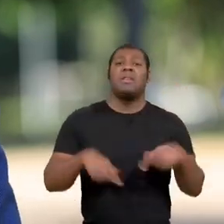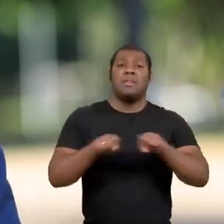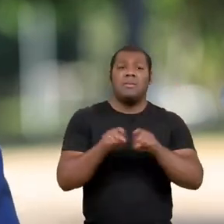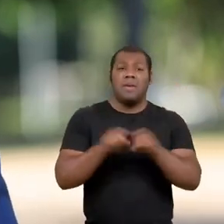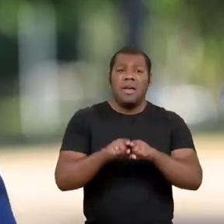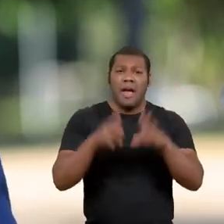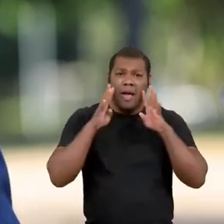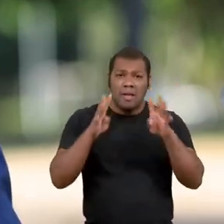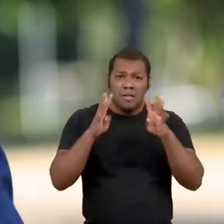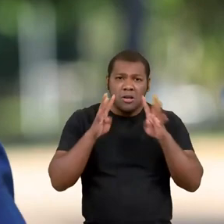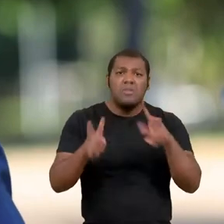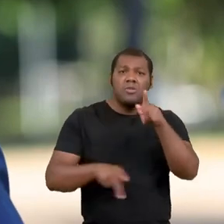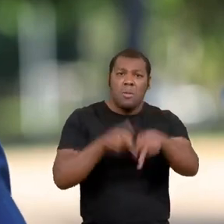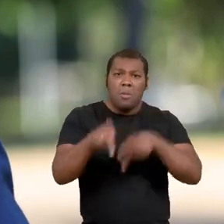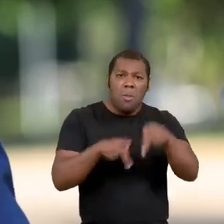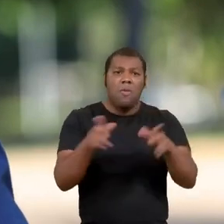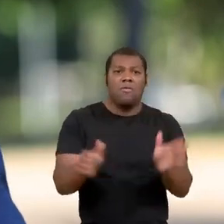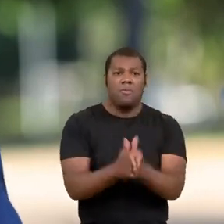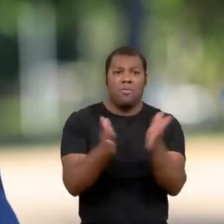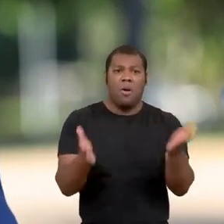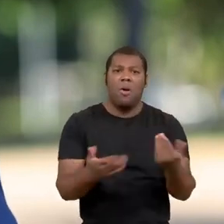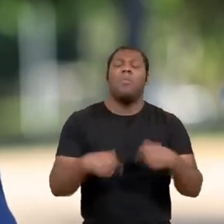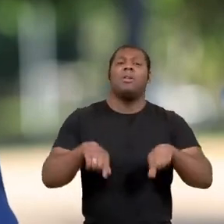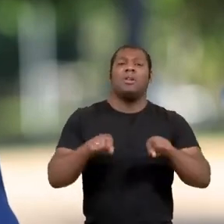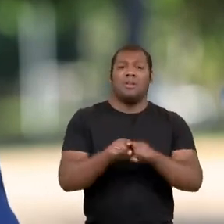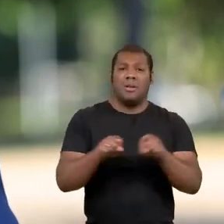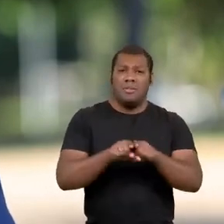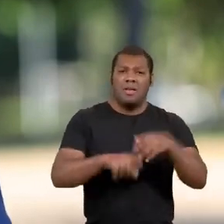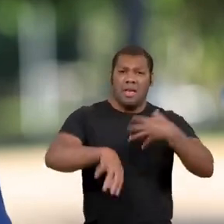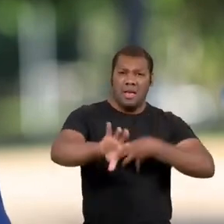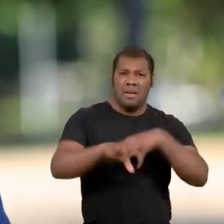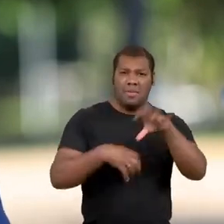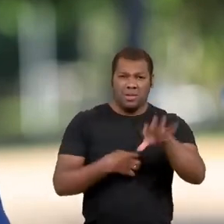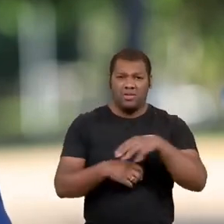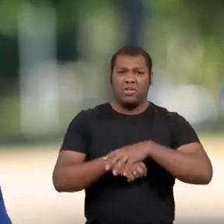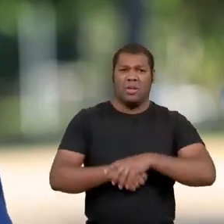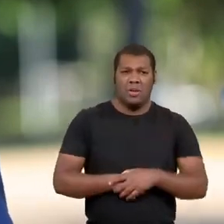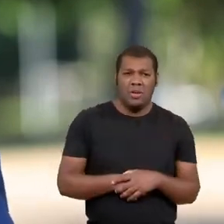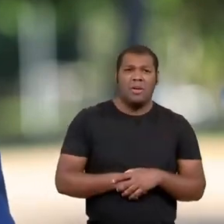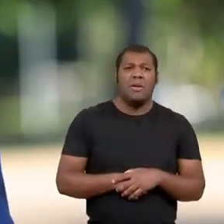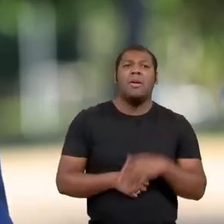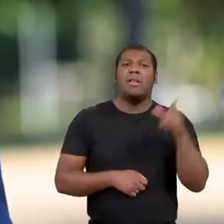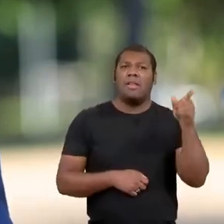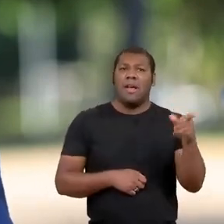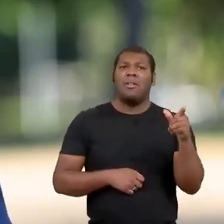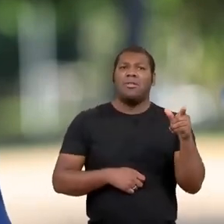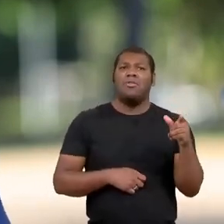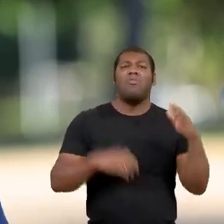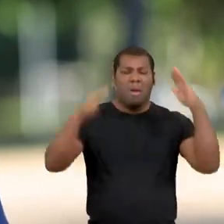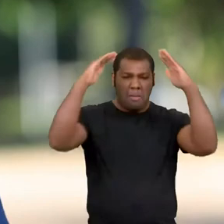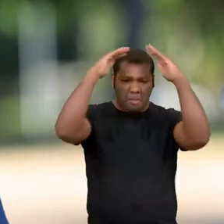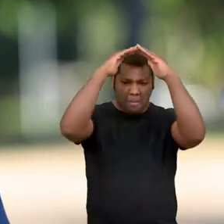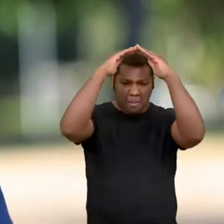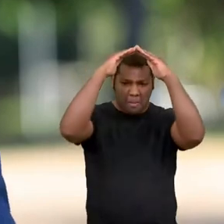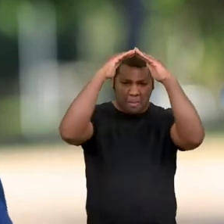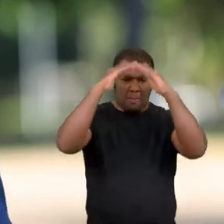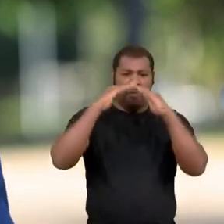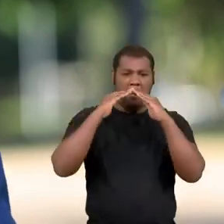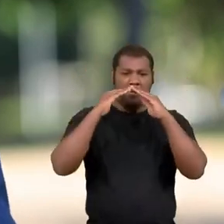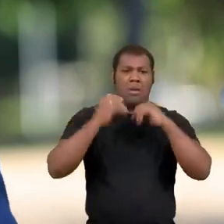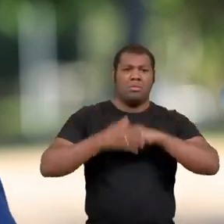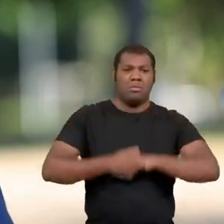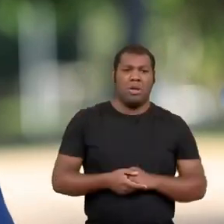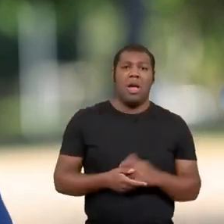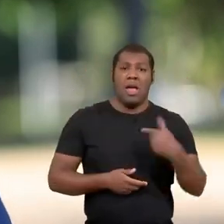sobretudo foi muito solidário a mim em todo aqueles meus processos o Papa foi muito solidário eu eu telefonia para ele e